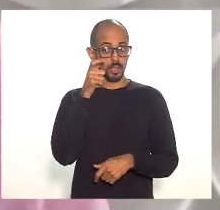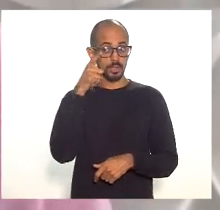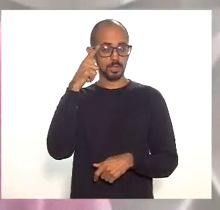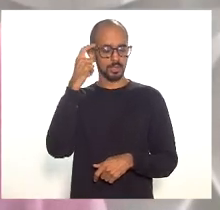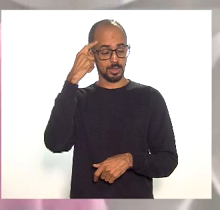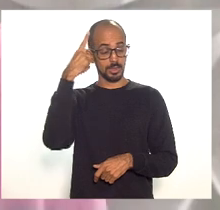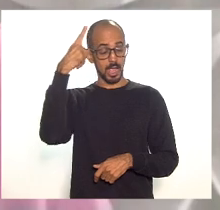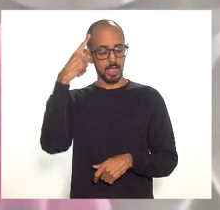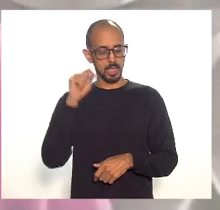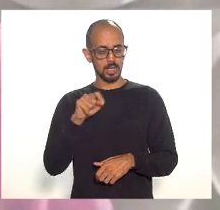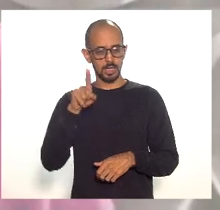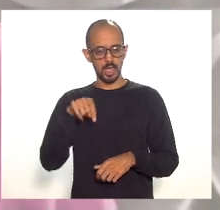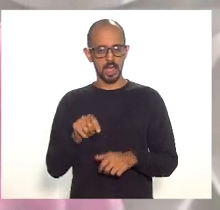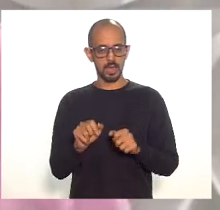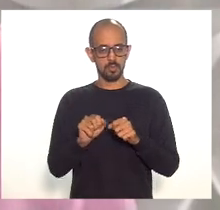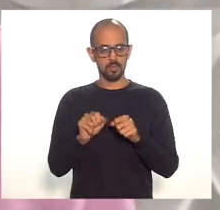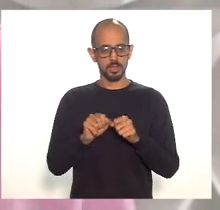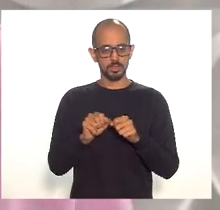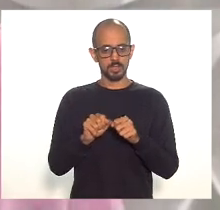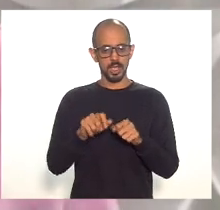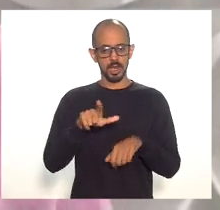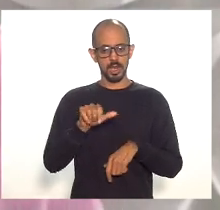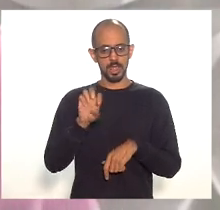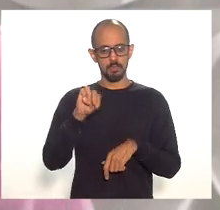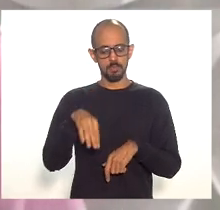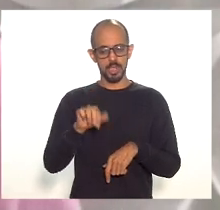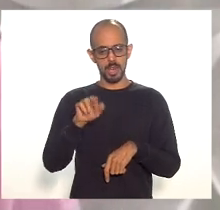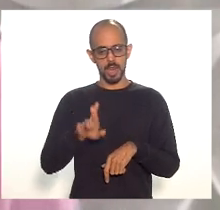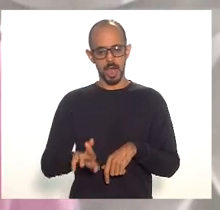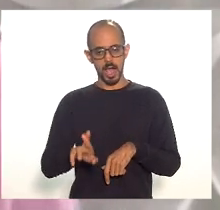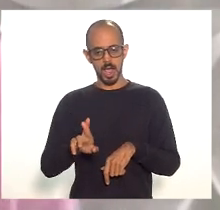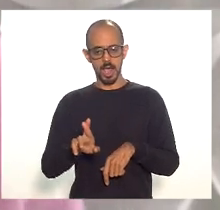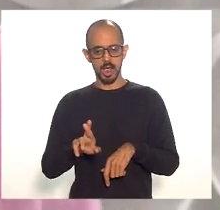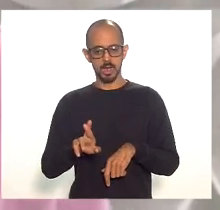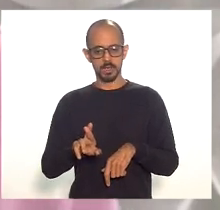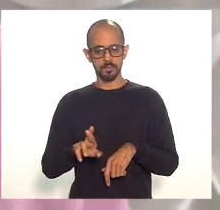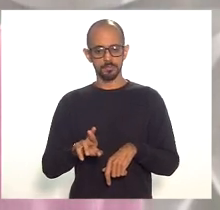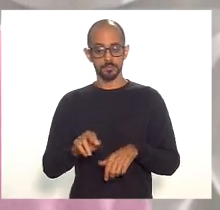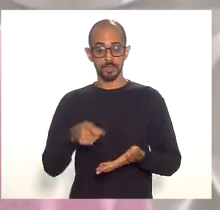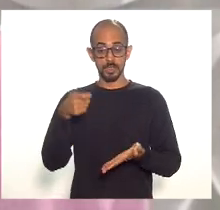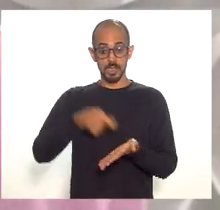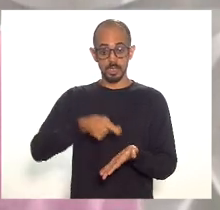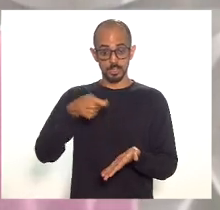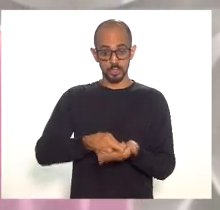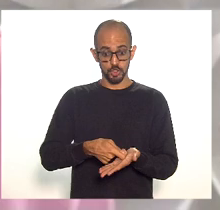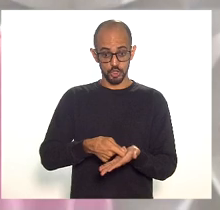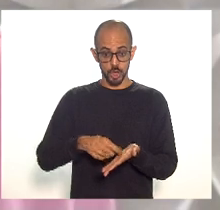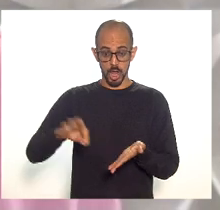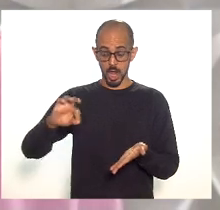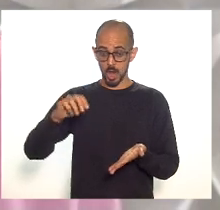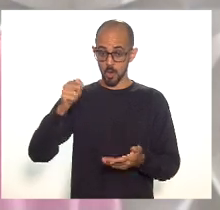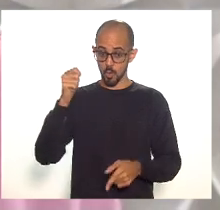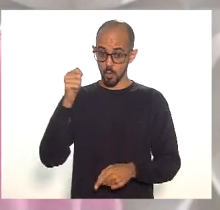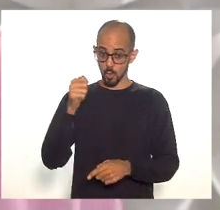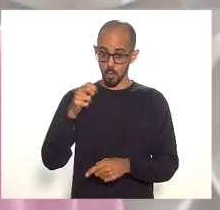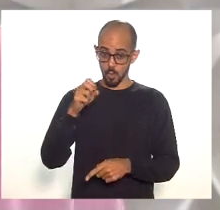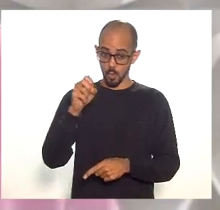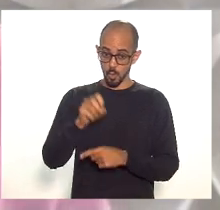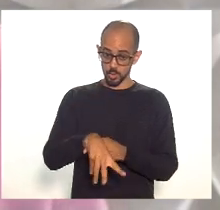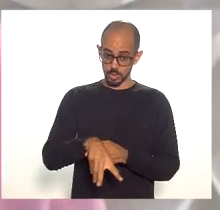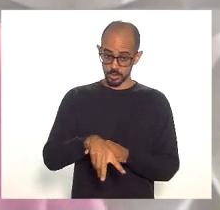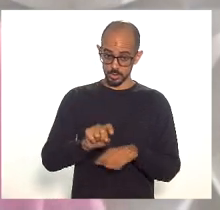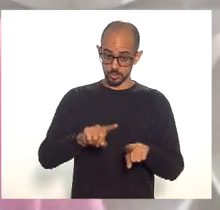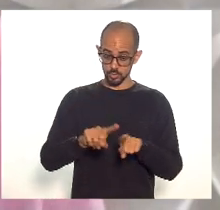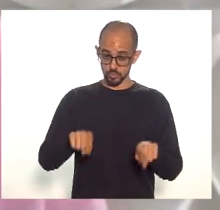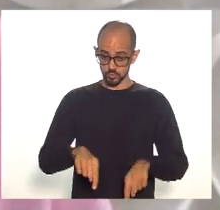à decisão liminar concedida, que determinava a imediata contratação dos servidores a